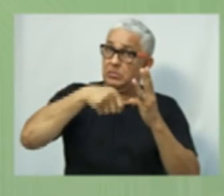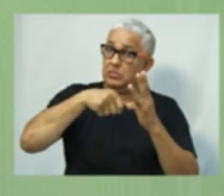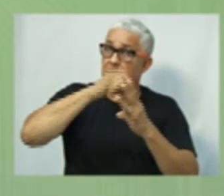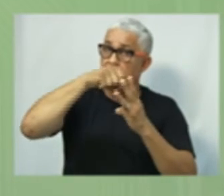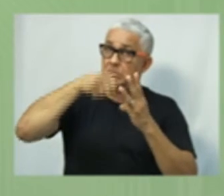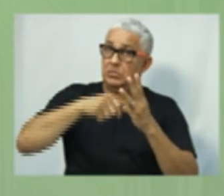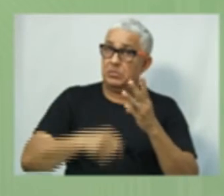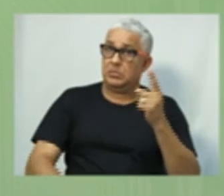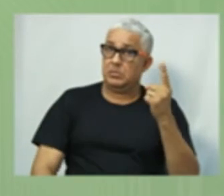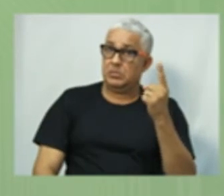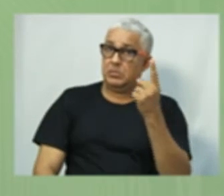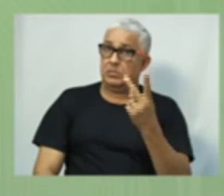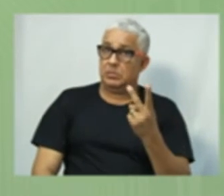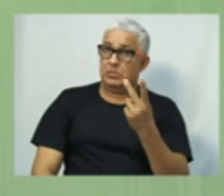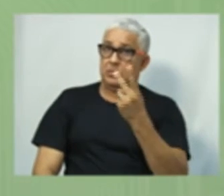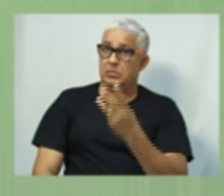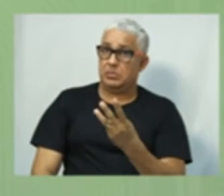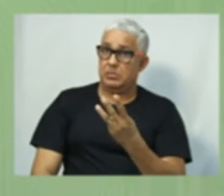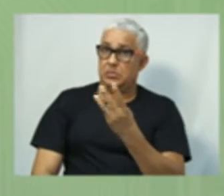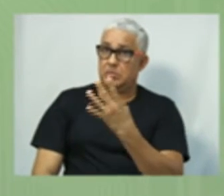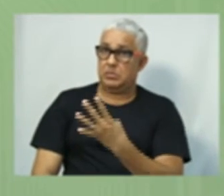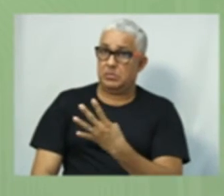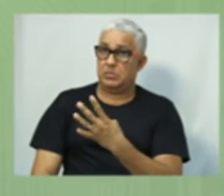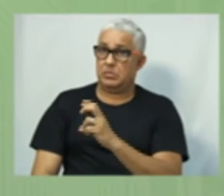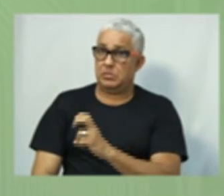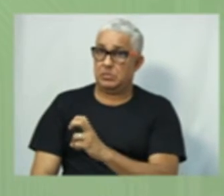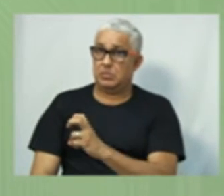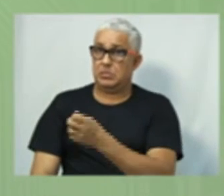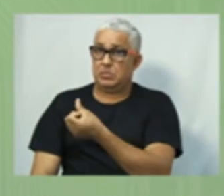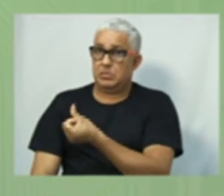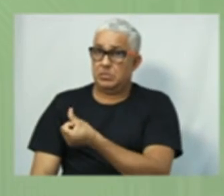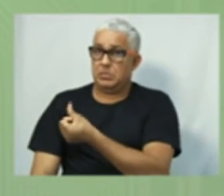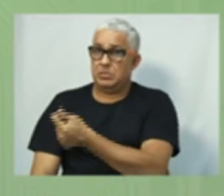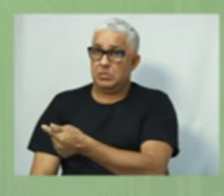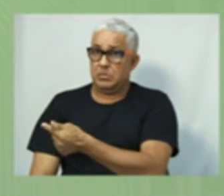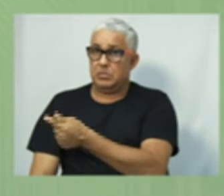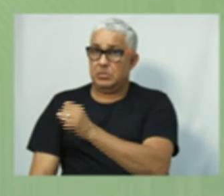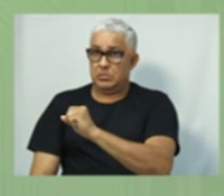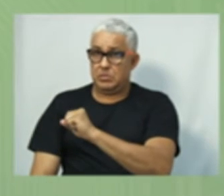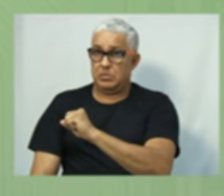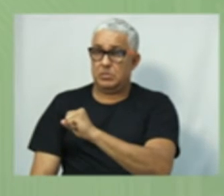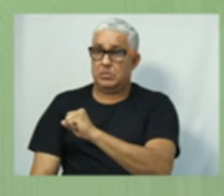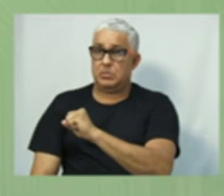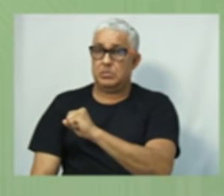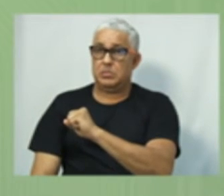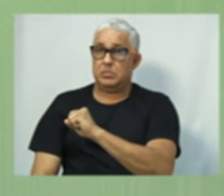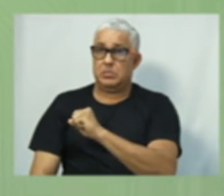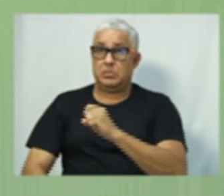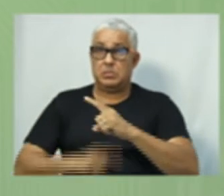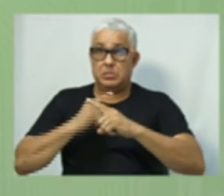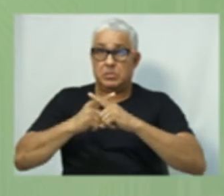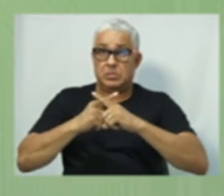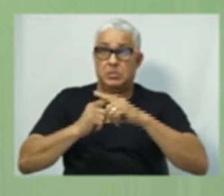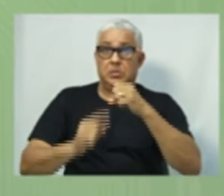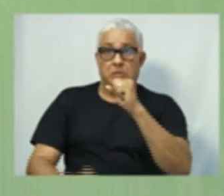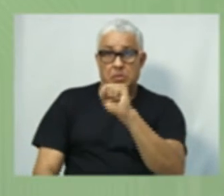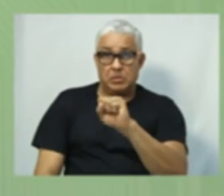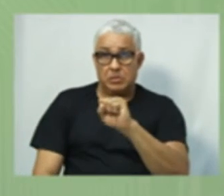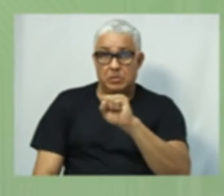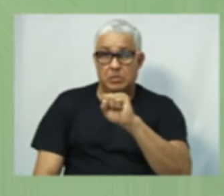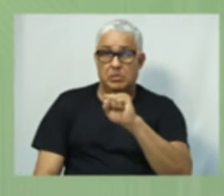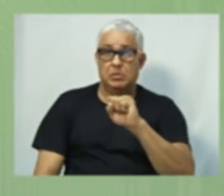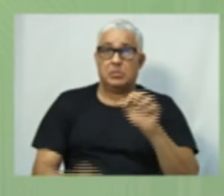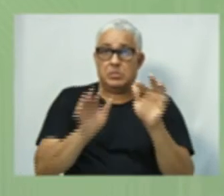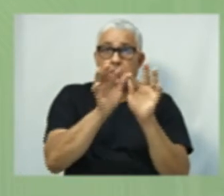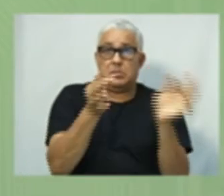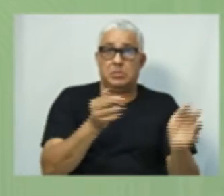1, 2, 3, 4, 5, 6, 7, 8. 8 vezes. Enquanto no Simples